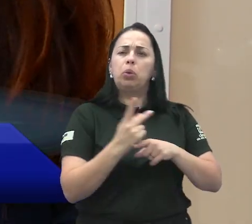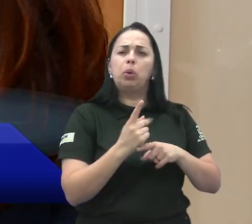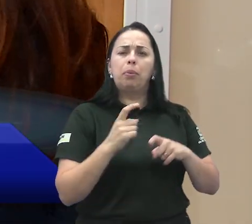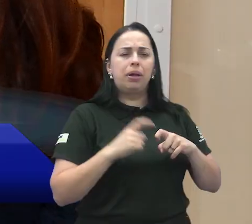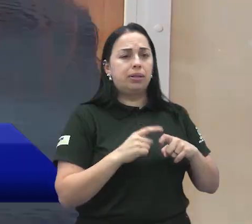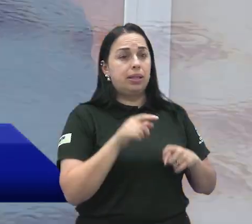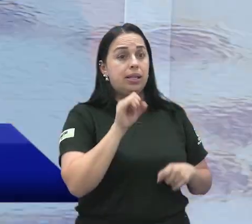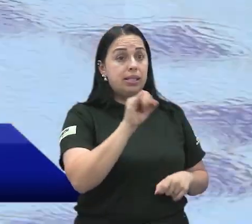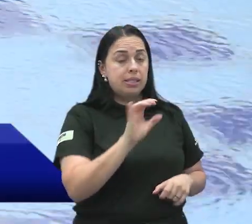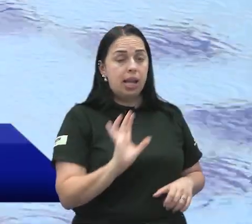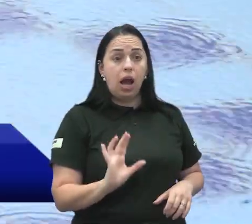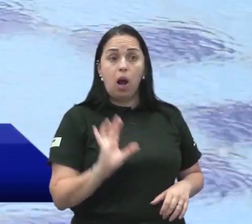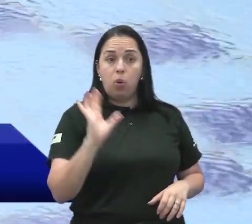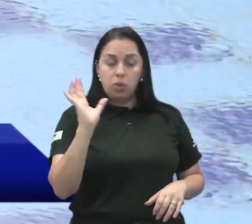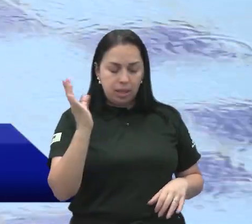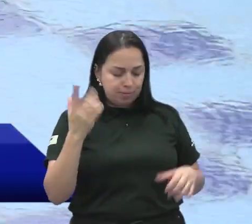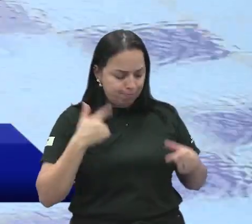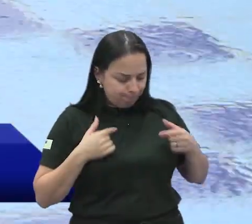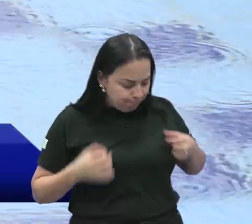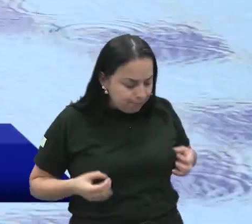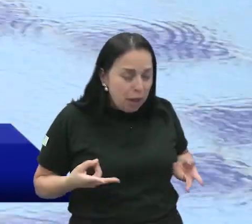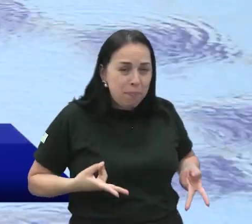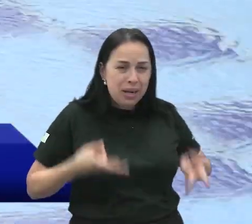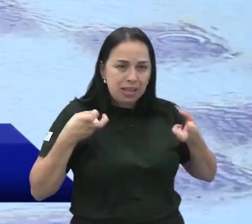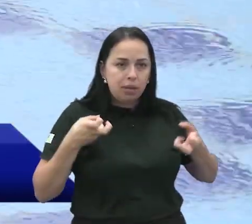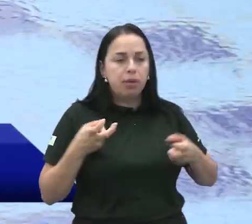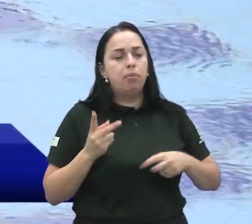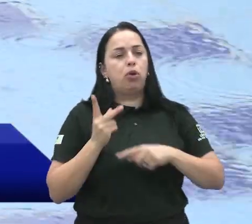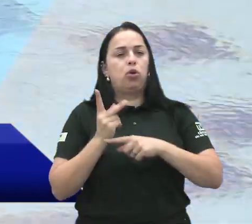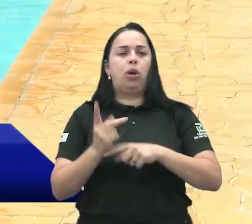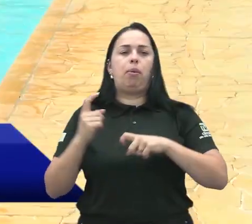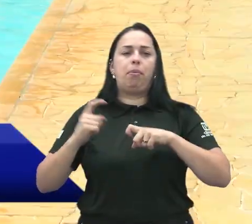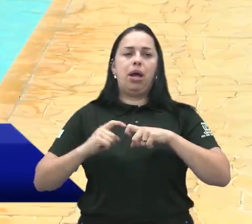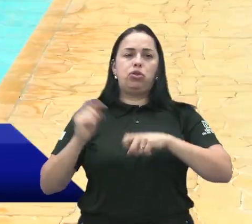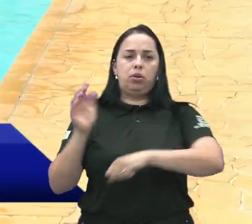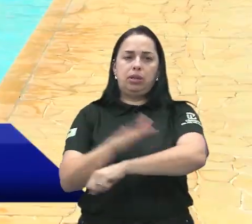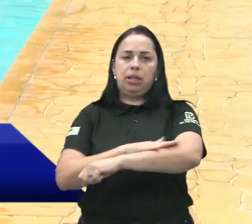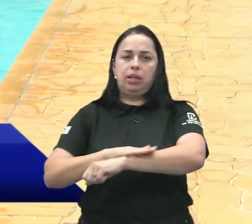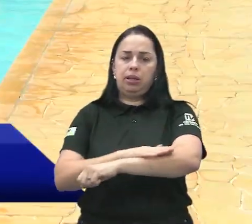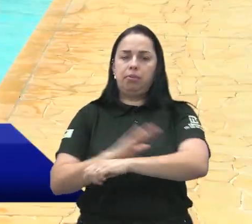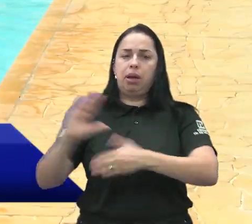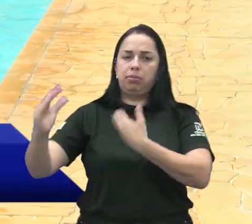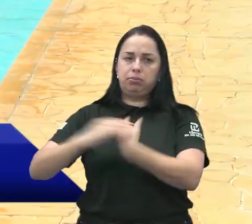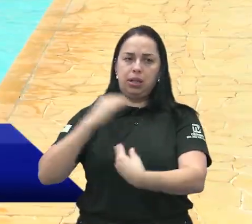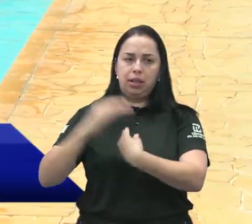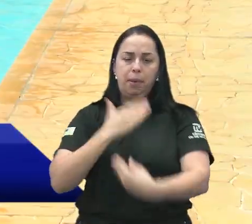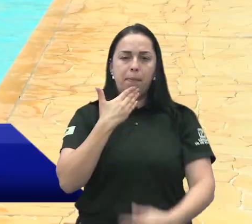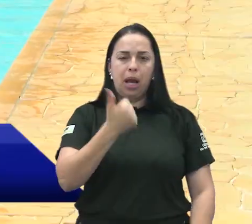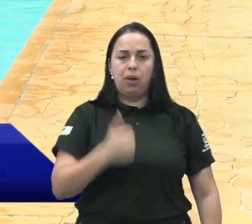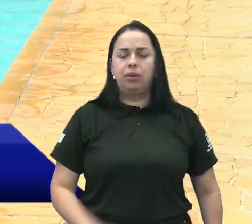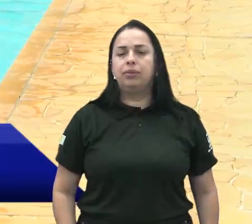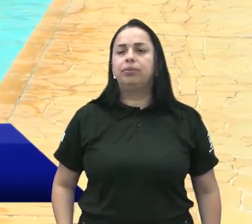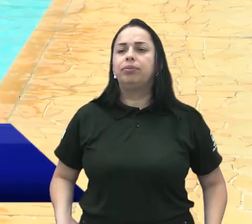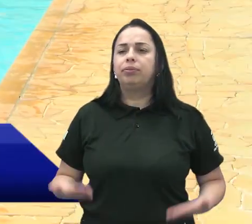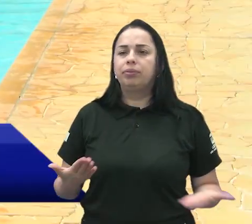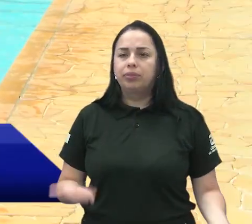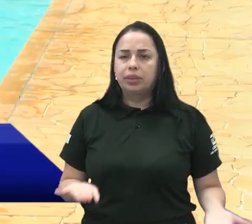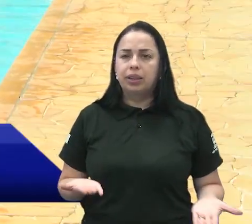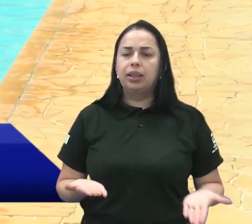consultório médico? É muito importante, se acaso as lesões persistirem, procurar um dermatologista para uma melhor